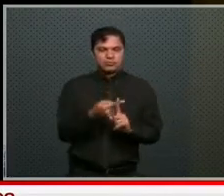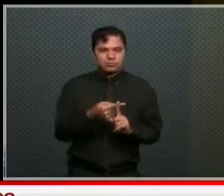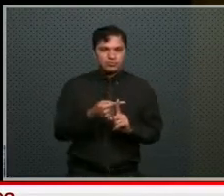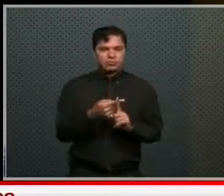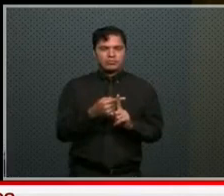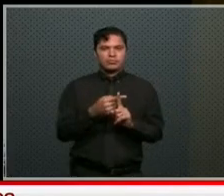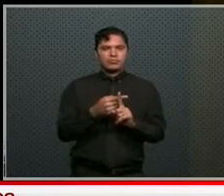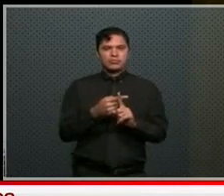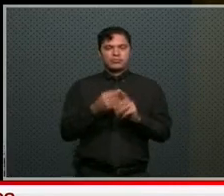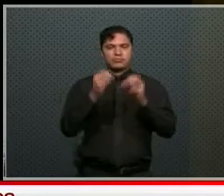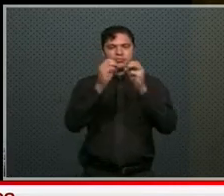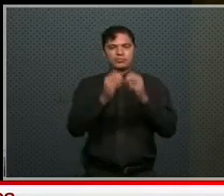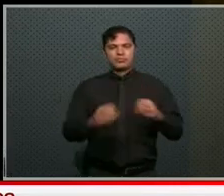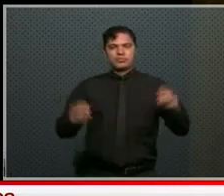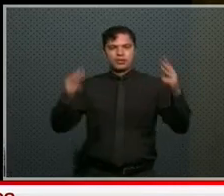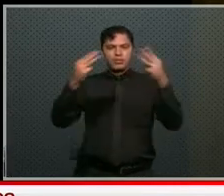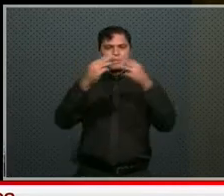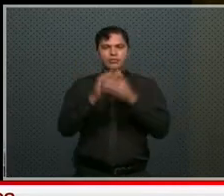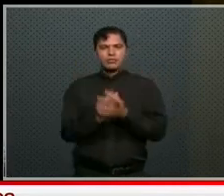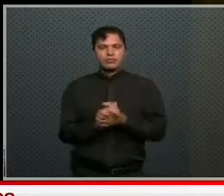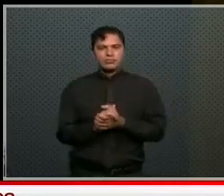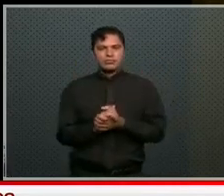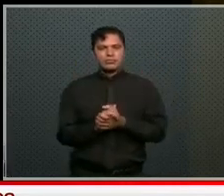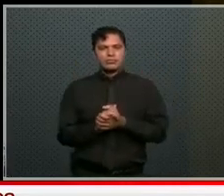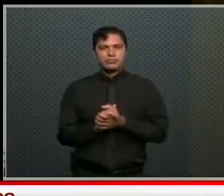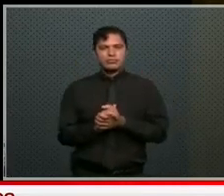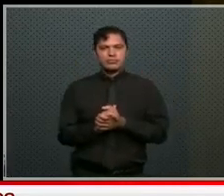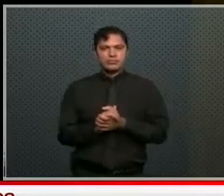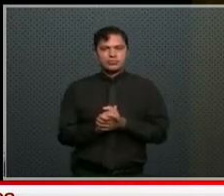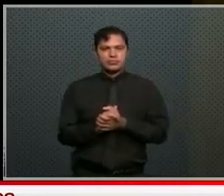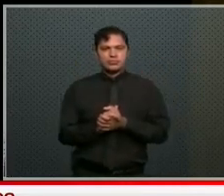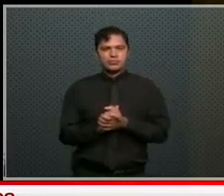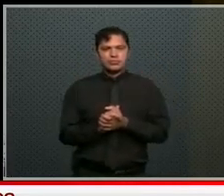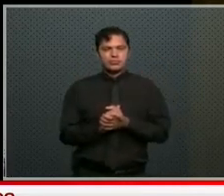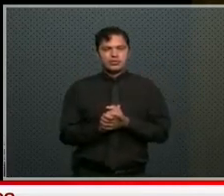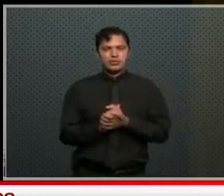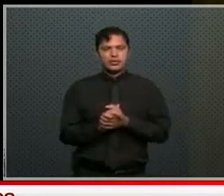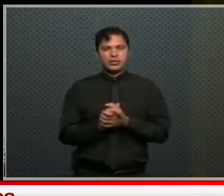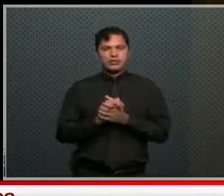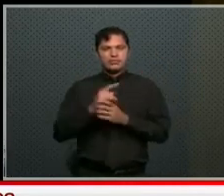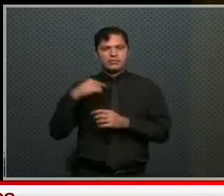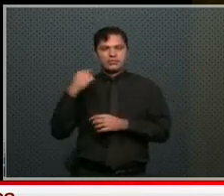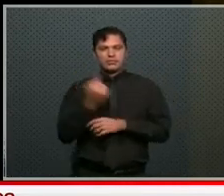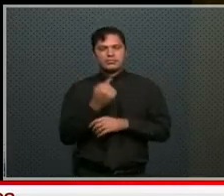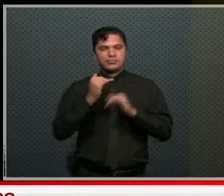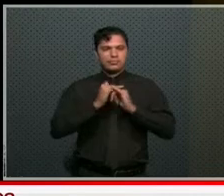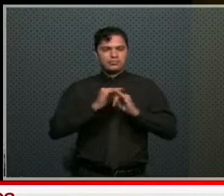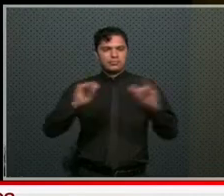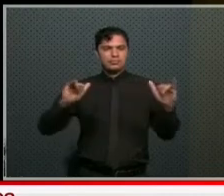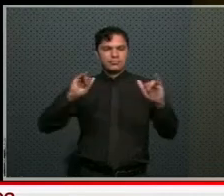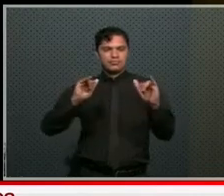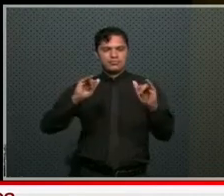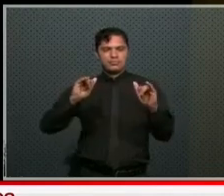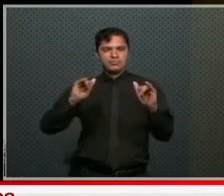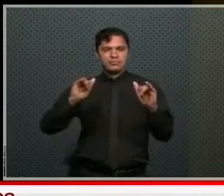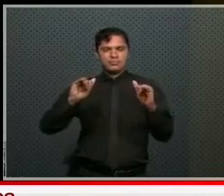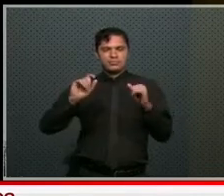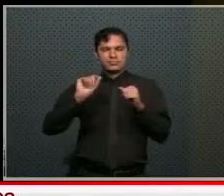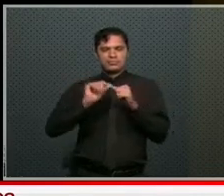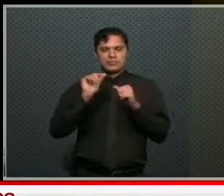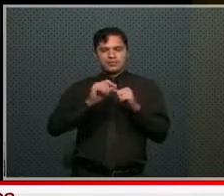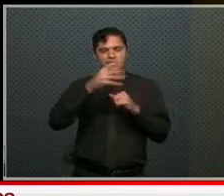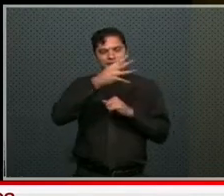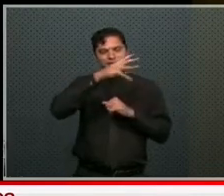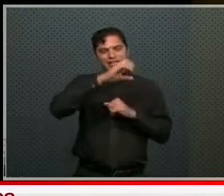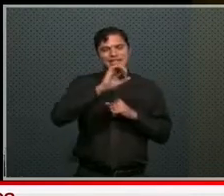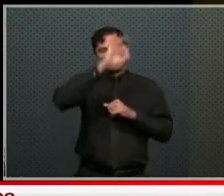a onda agora anunciou deram nós nós brasileiros vão manter 40%